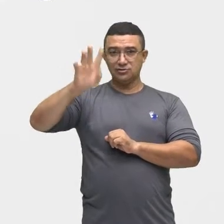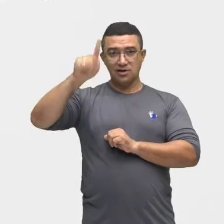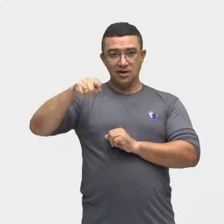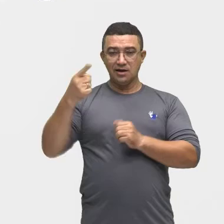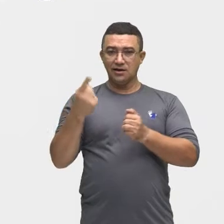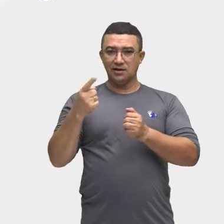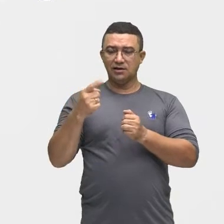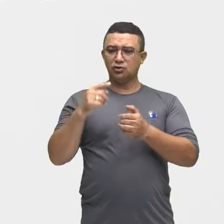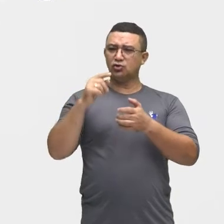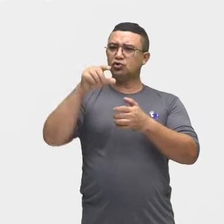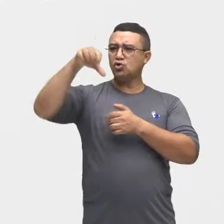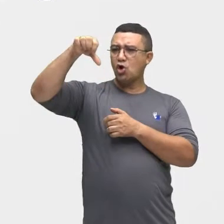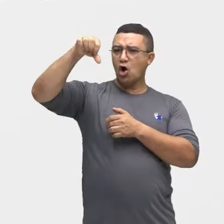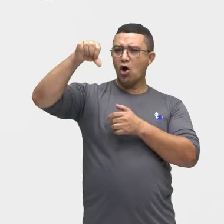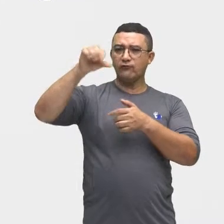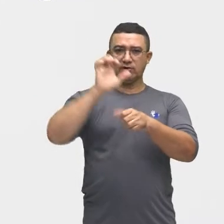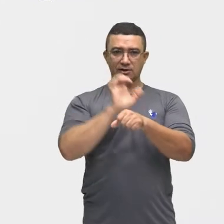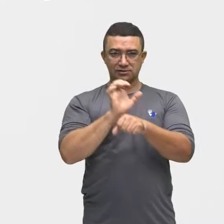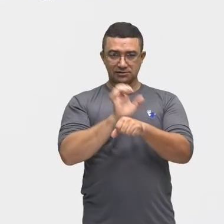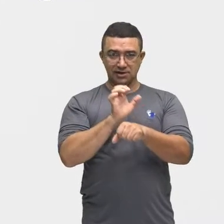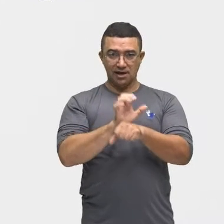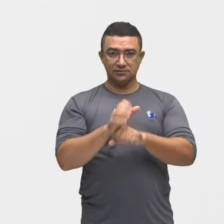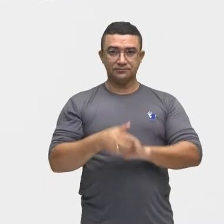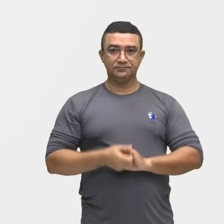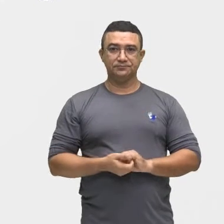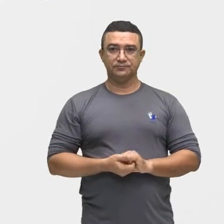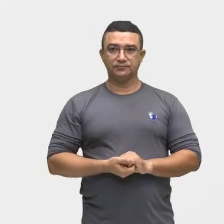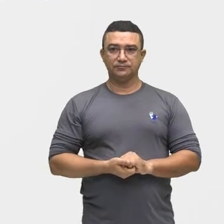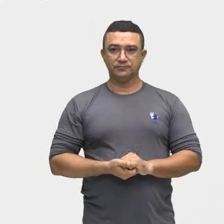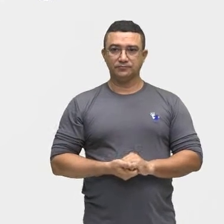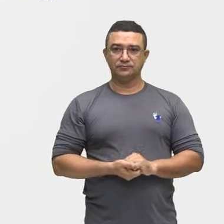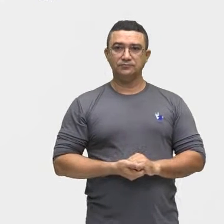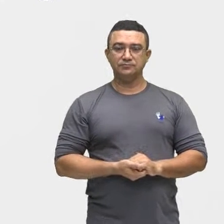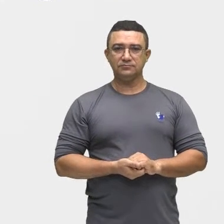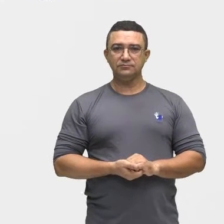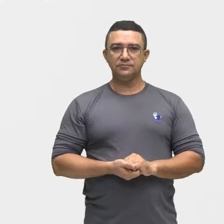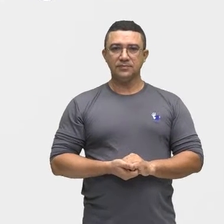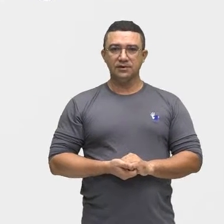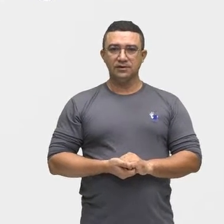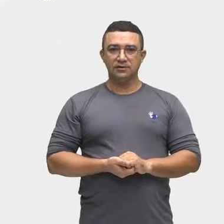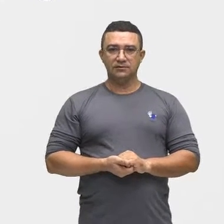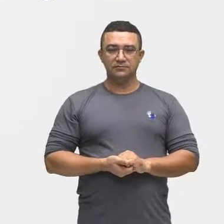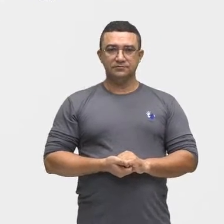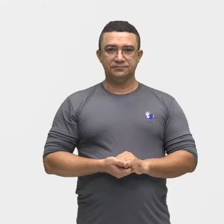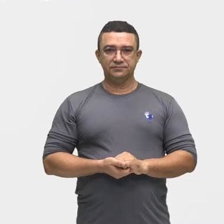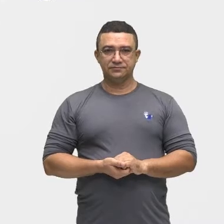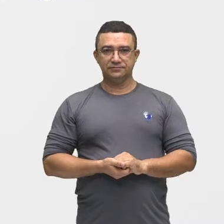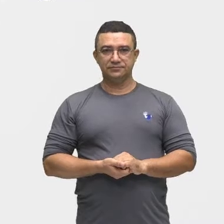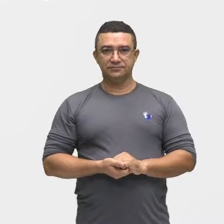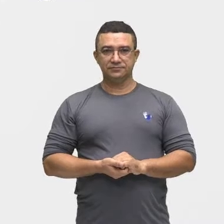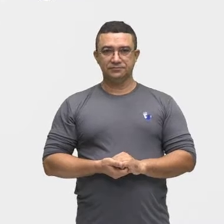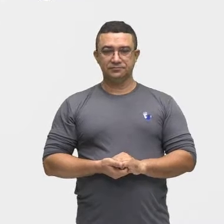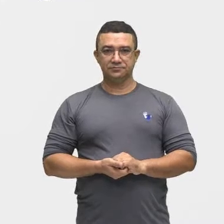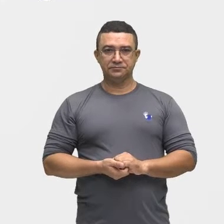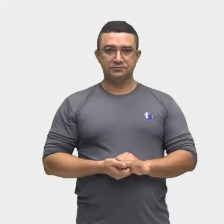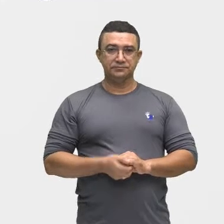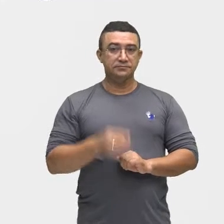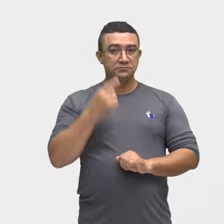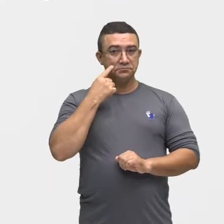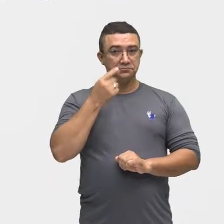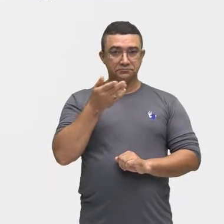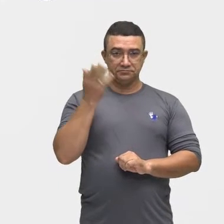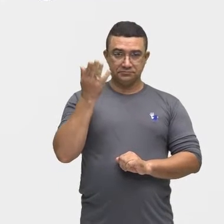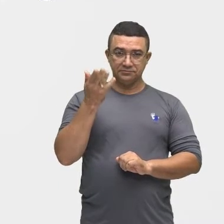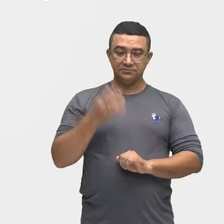por 9 estados, tá bom? Então, para a gente iniciar aí e observar